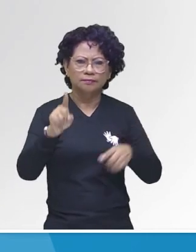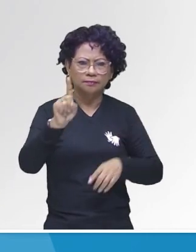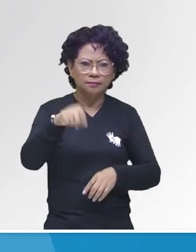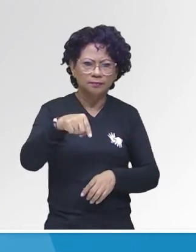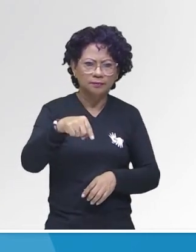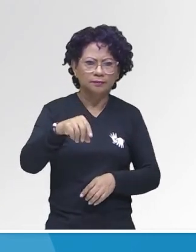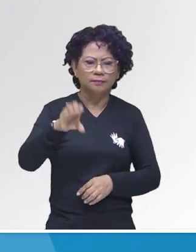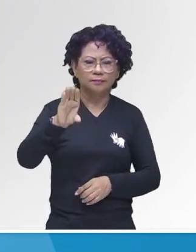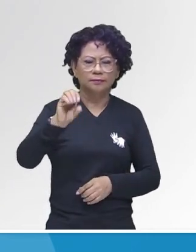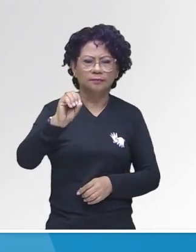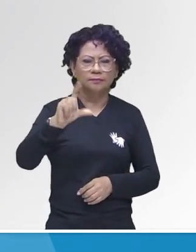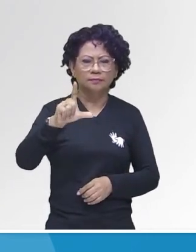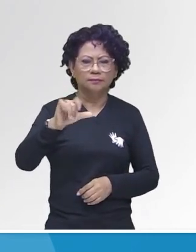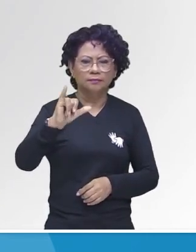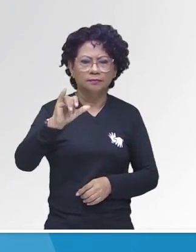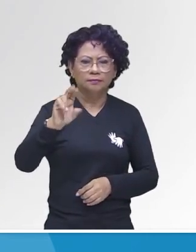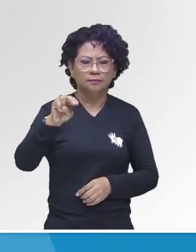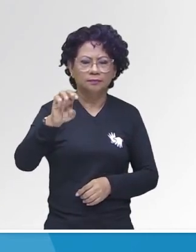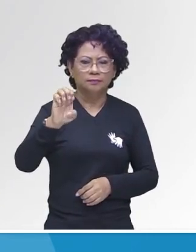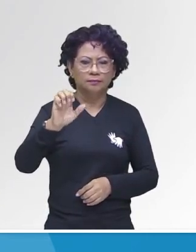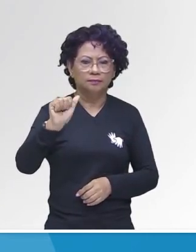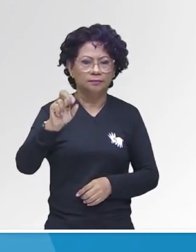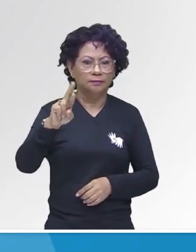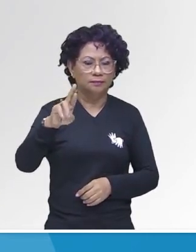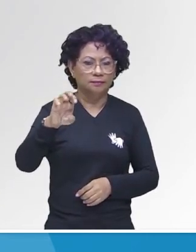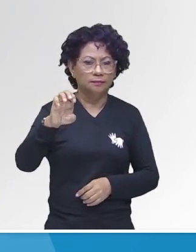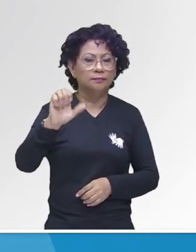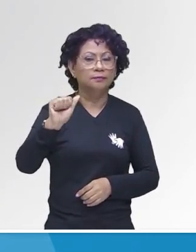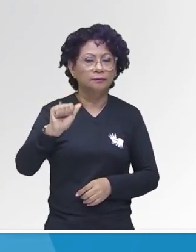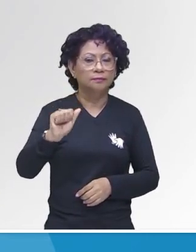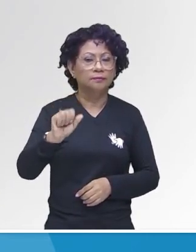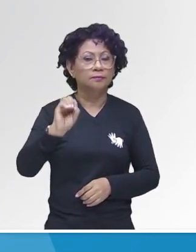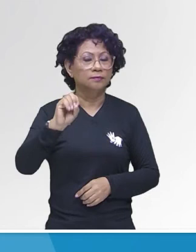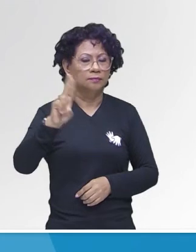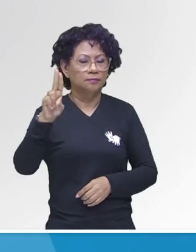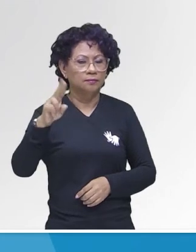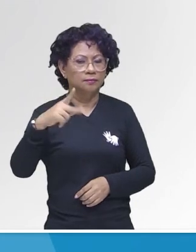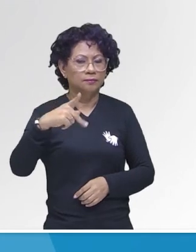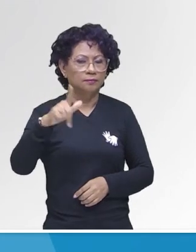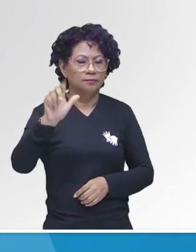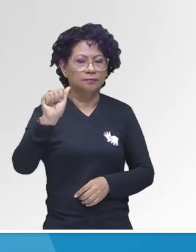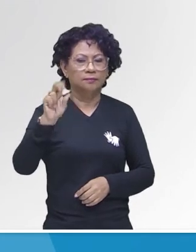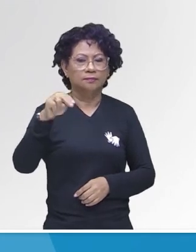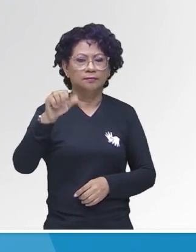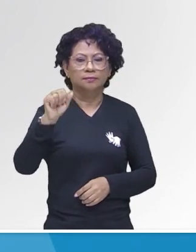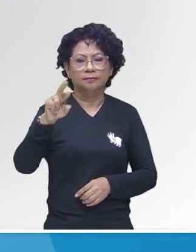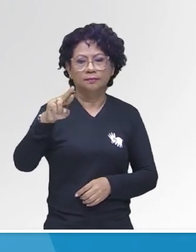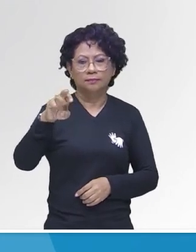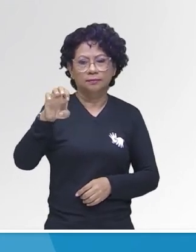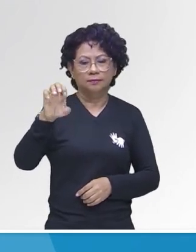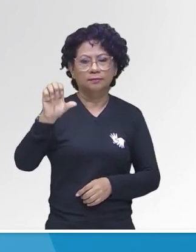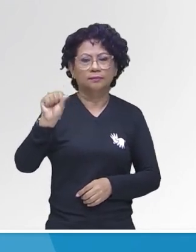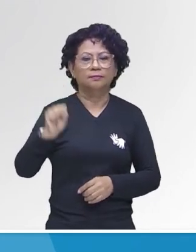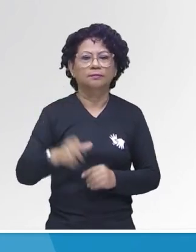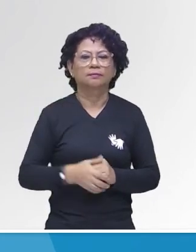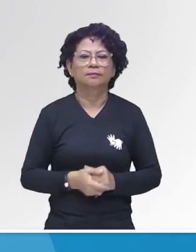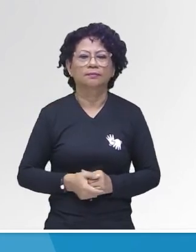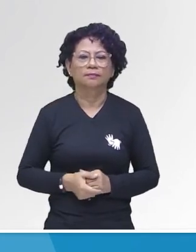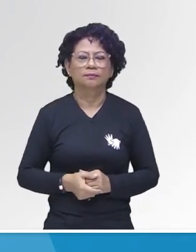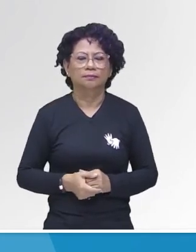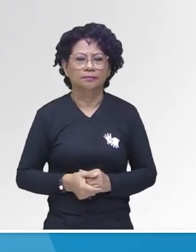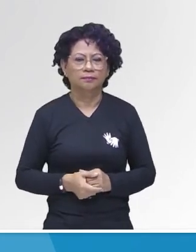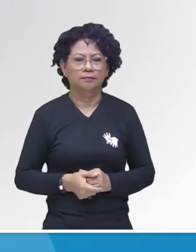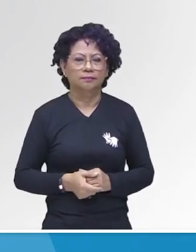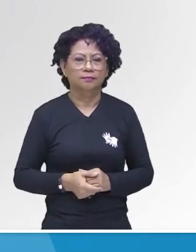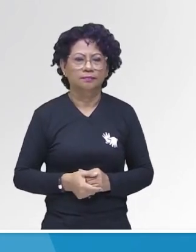e coplanares, ou seja, se eles estão alinhados e se eles pertencem também a um único